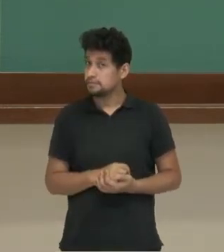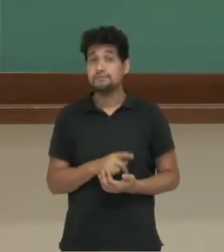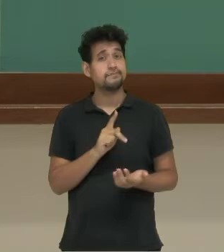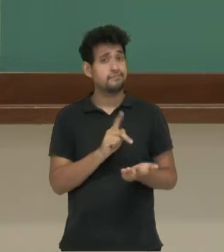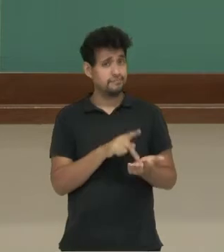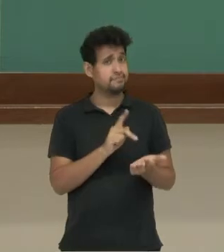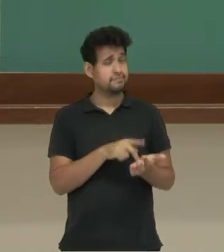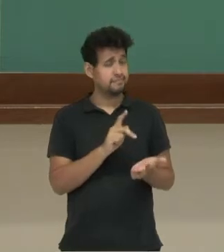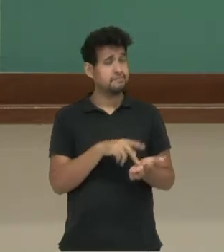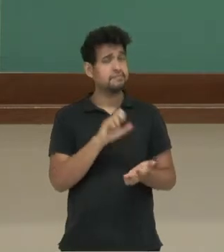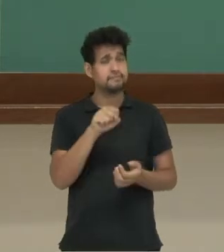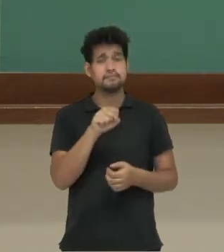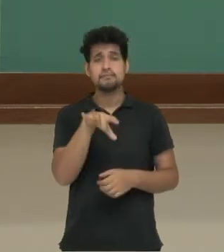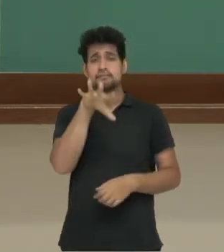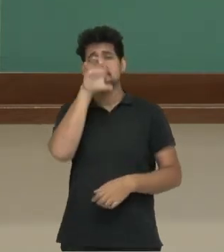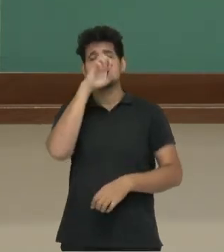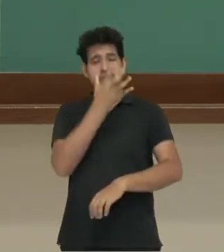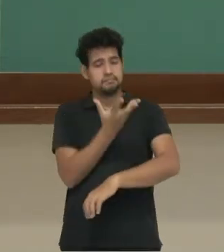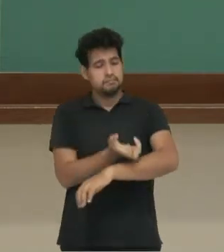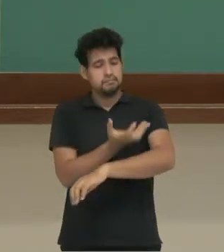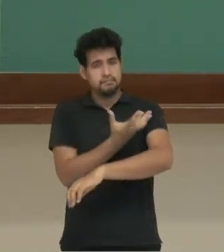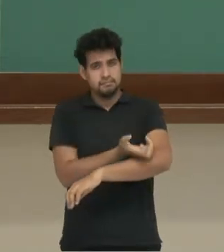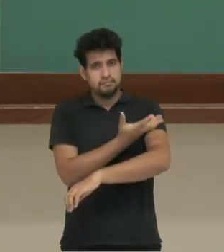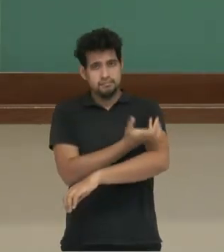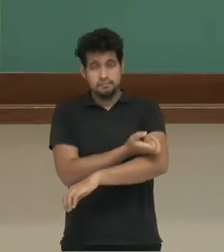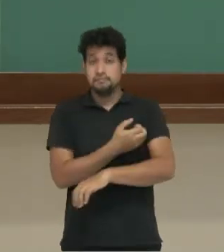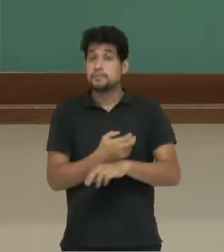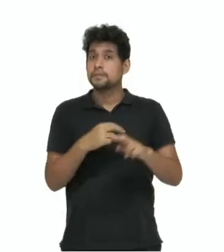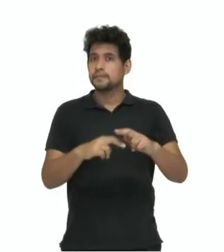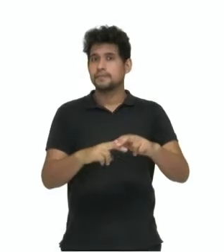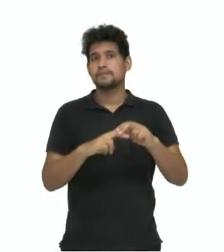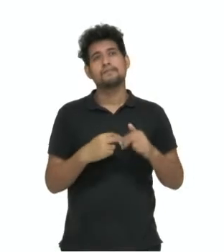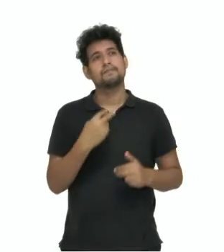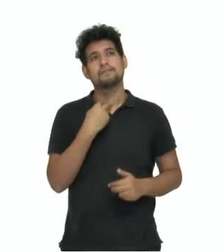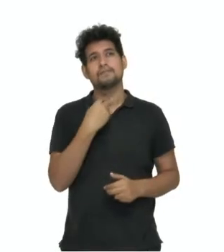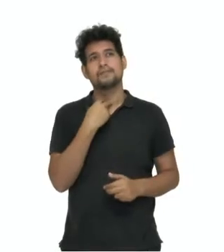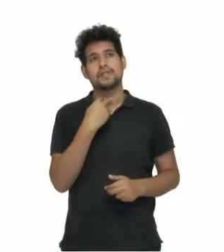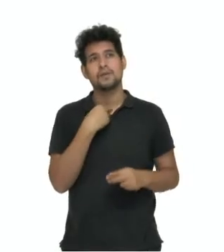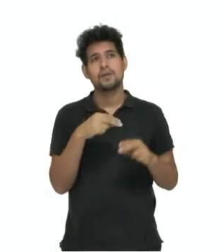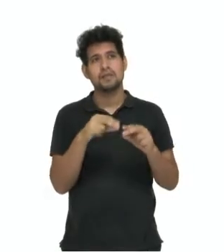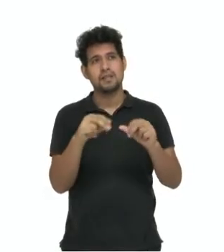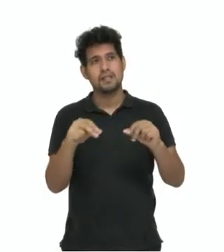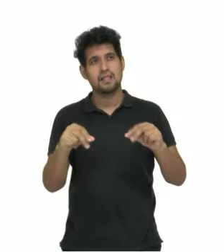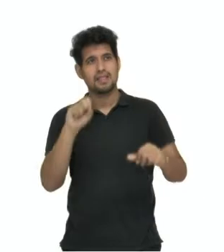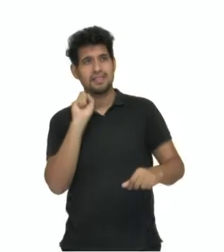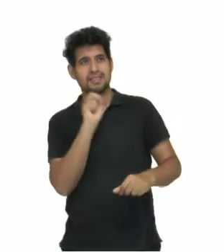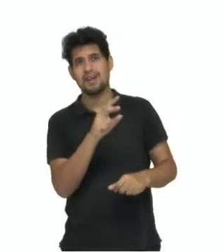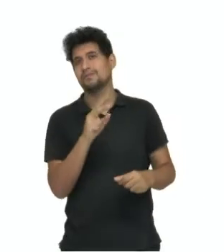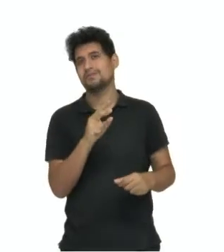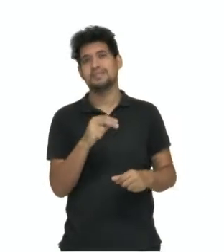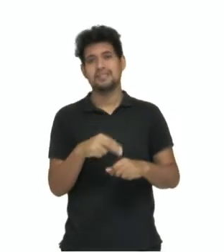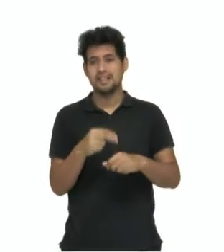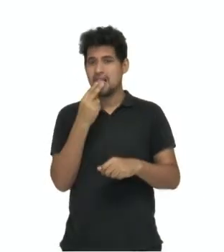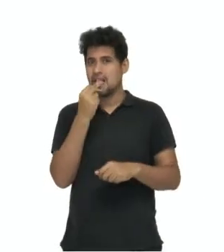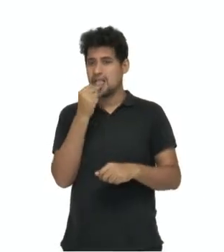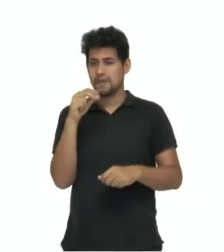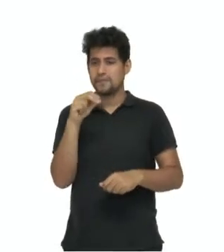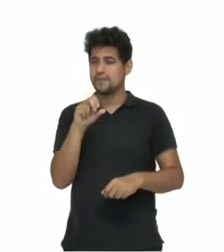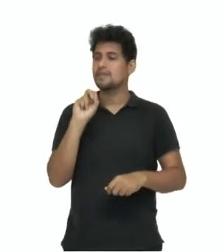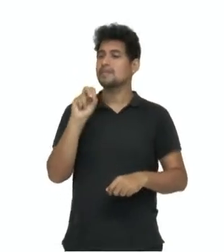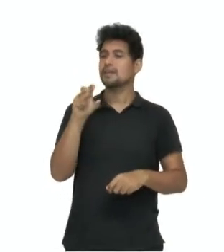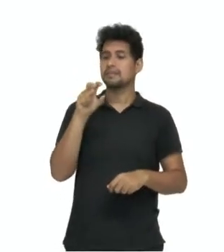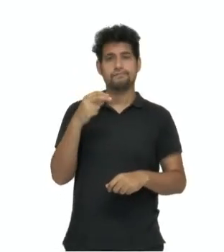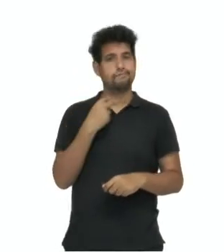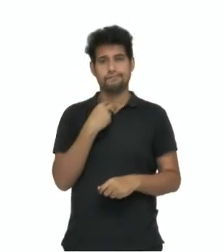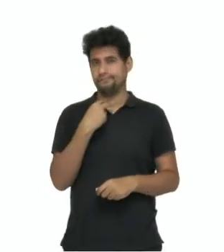Verdade, isso mesmo. Por isso não devemos jogar sal no sapo por brincadeira, pois ele para de respirar. Sim, é